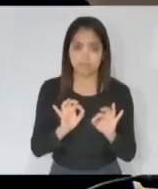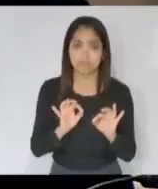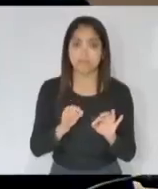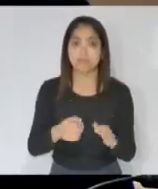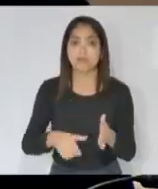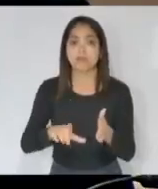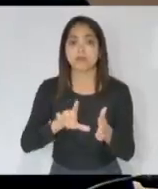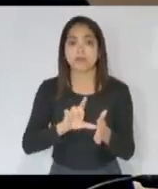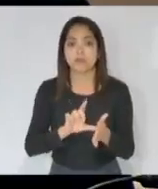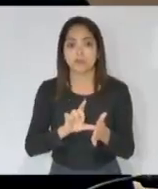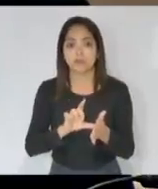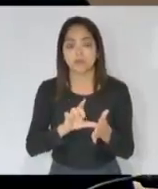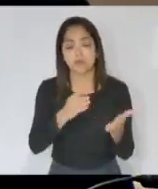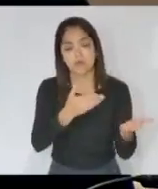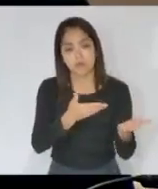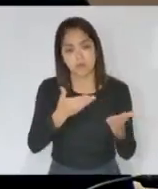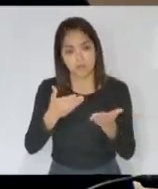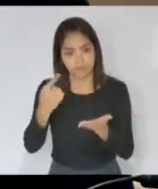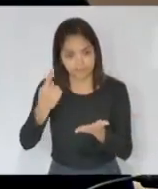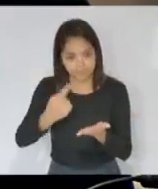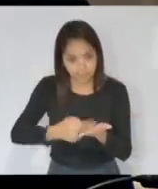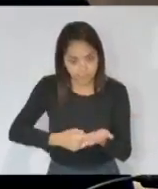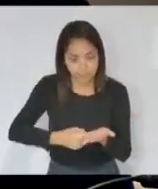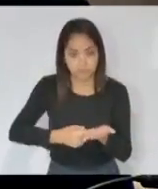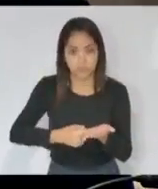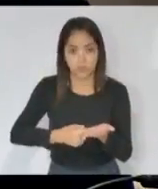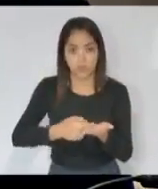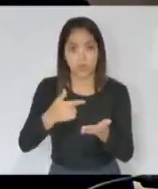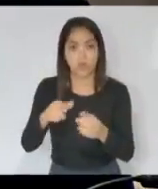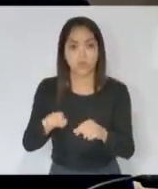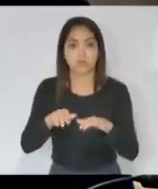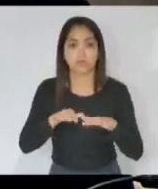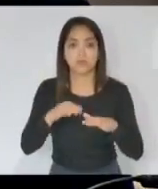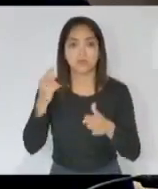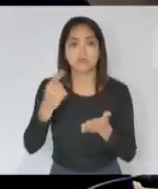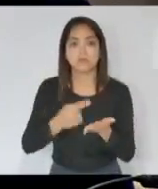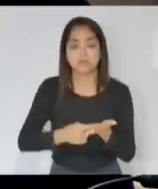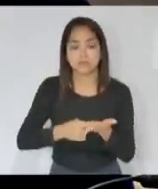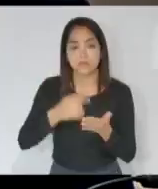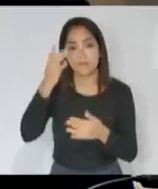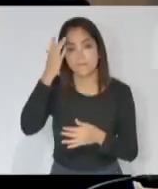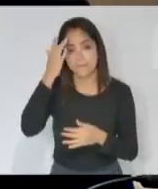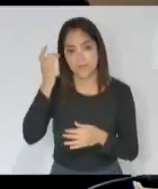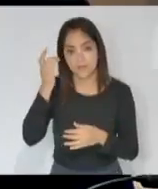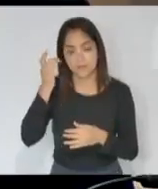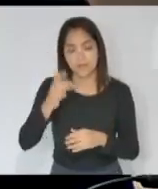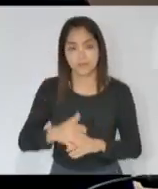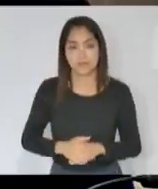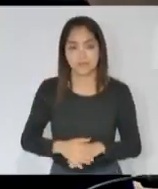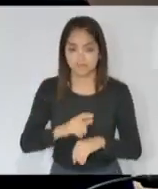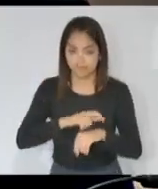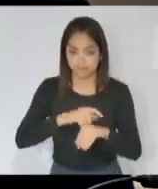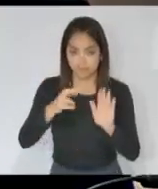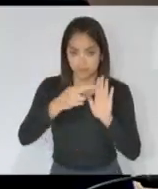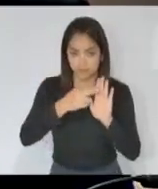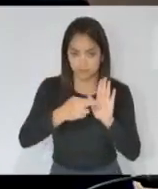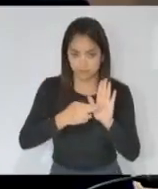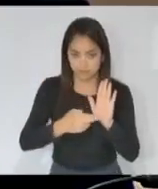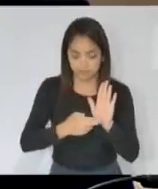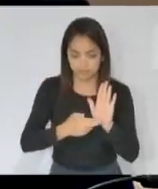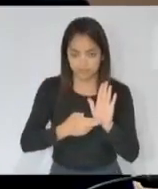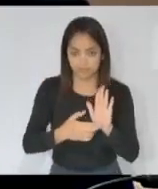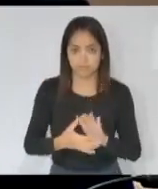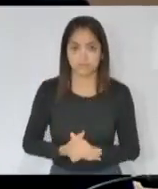presidente convocou outra sessão ordinária para o dia seguinte no horário